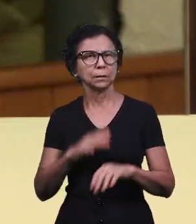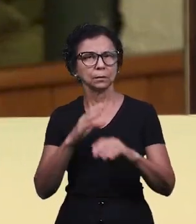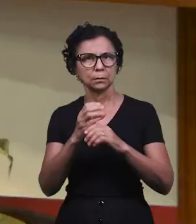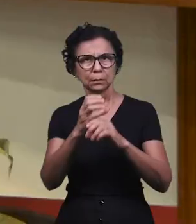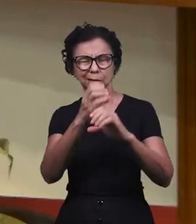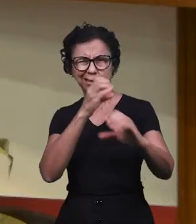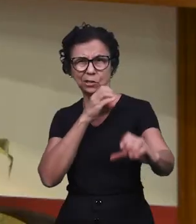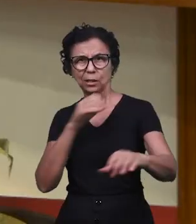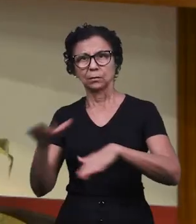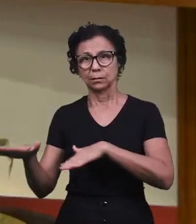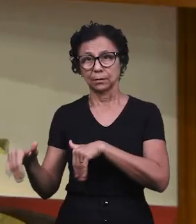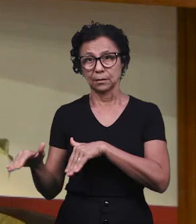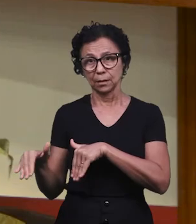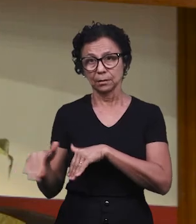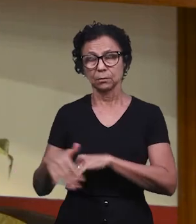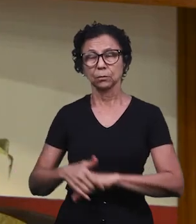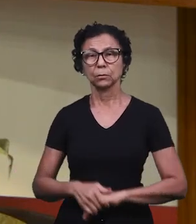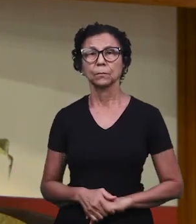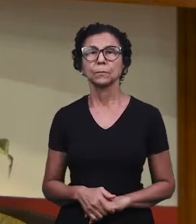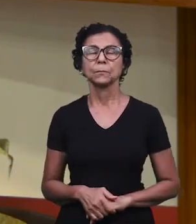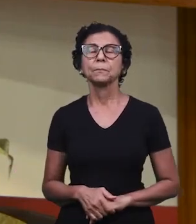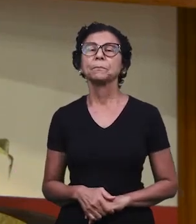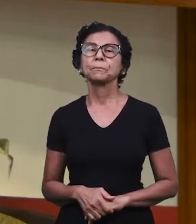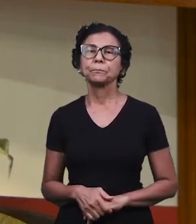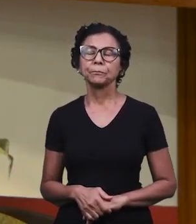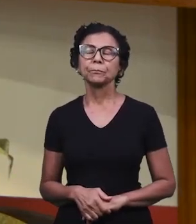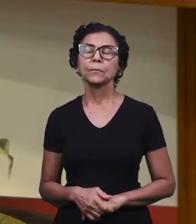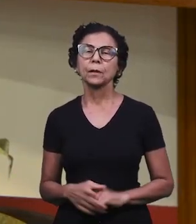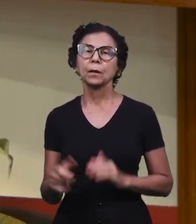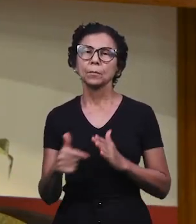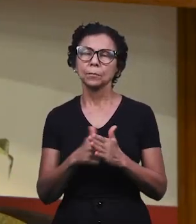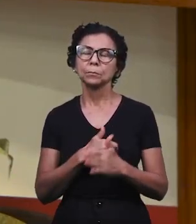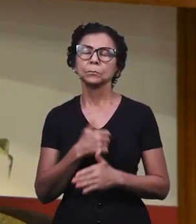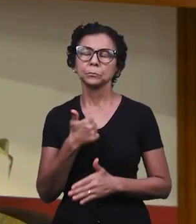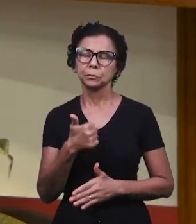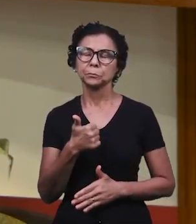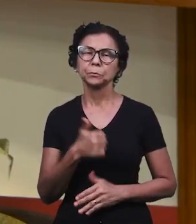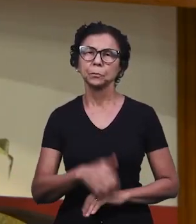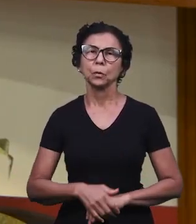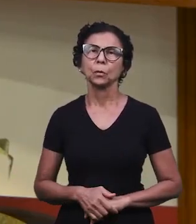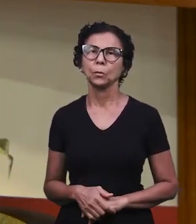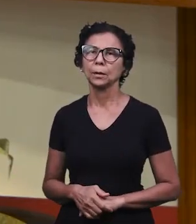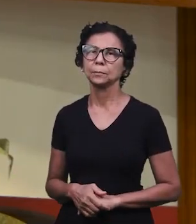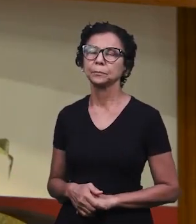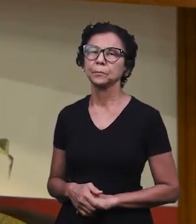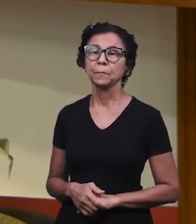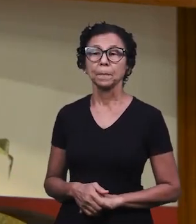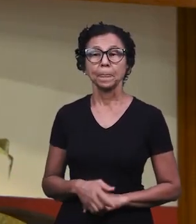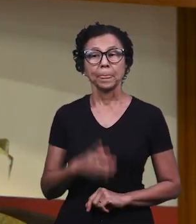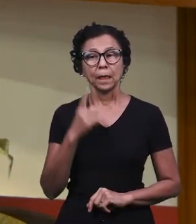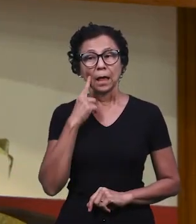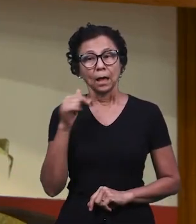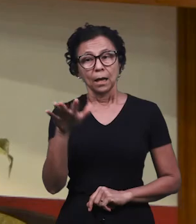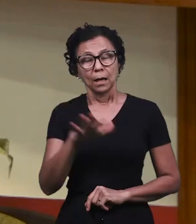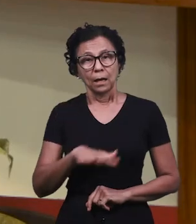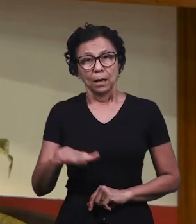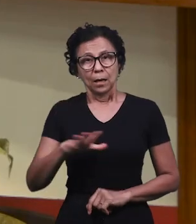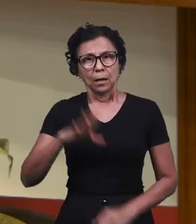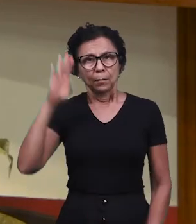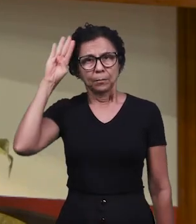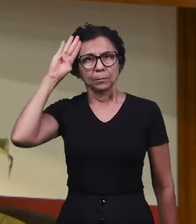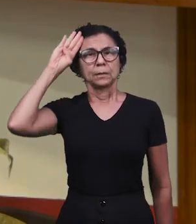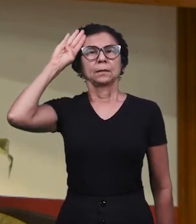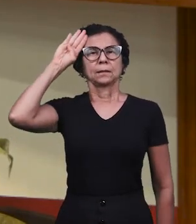Exército? Exatamente. A pergunta também é excepcional. Eu vejo que a carreira militar na área